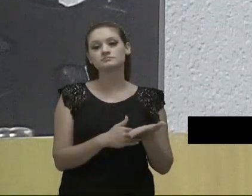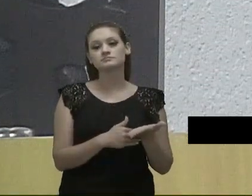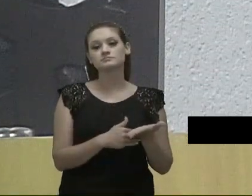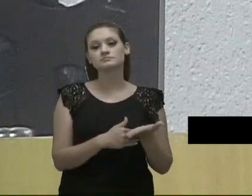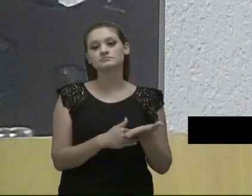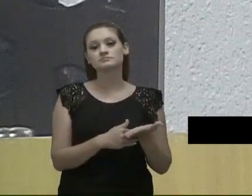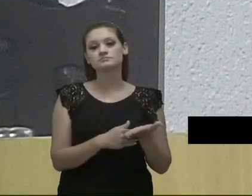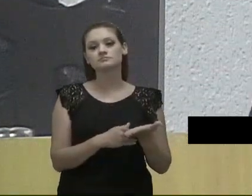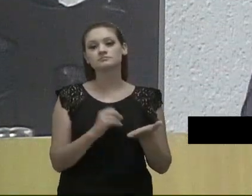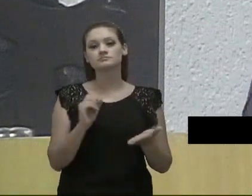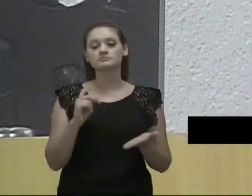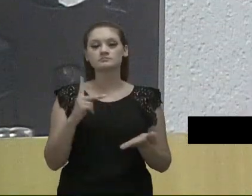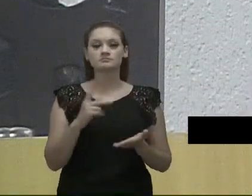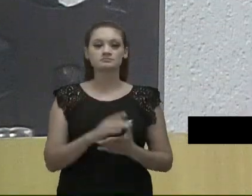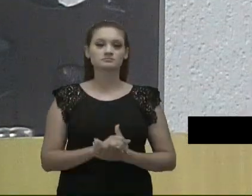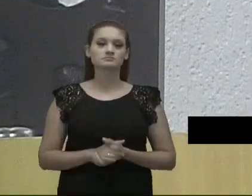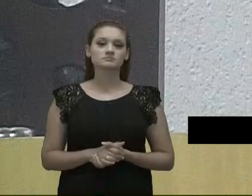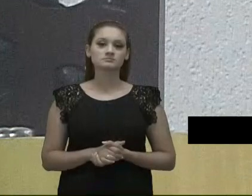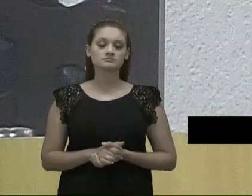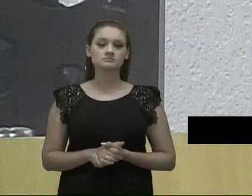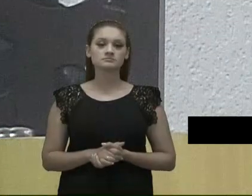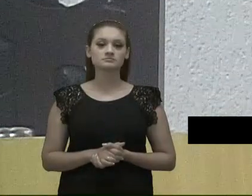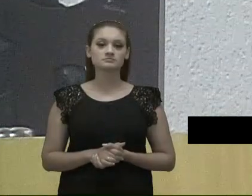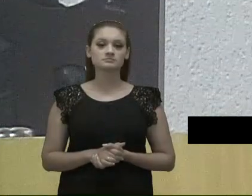Tá, vamos lá.